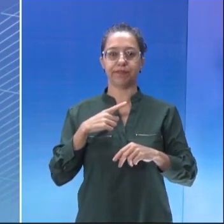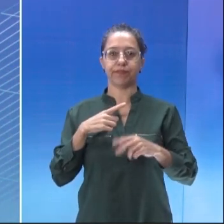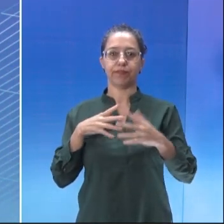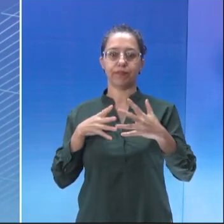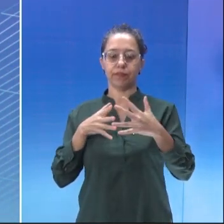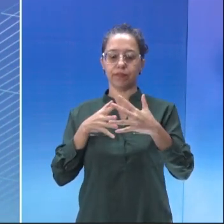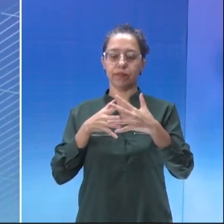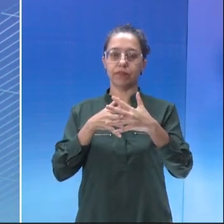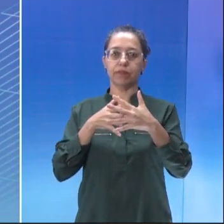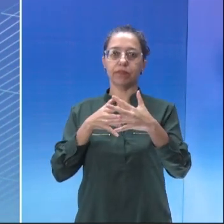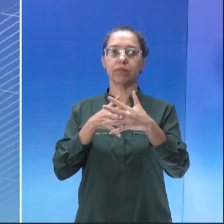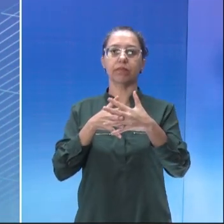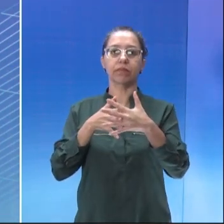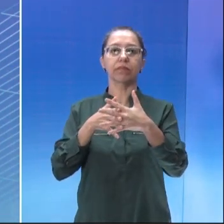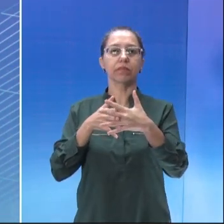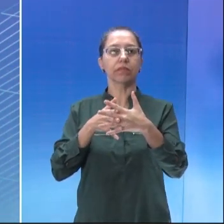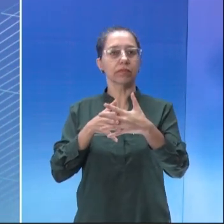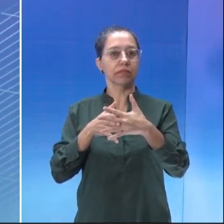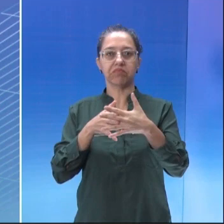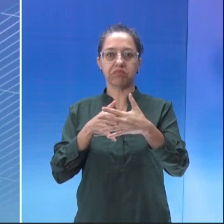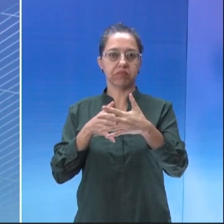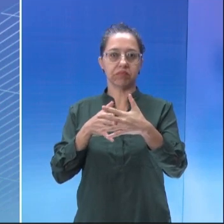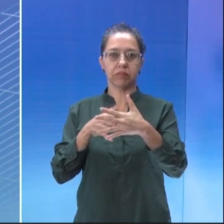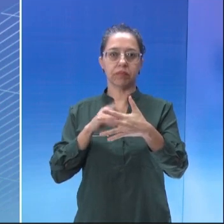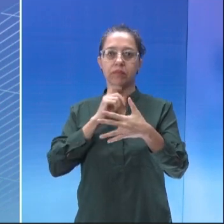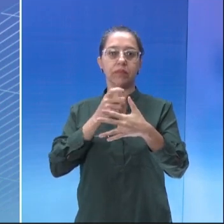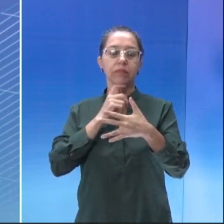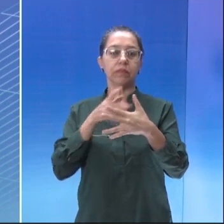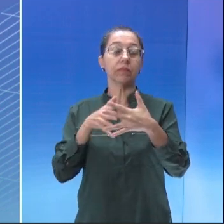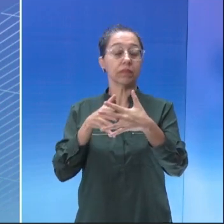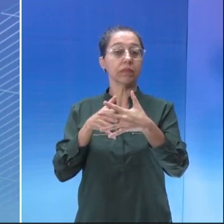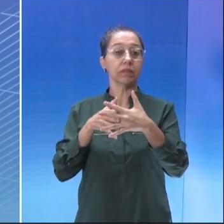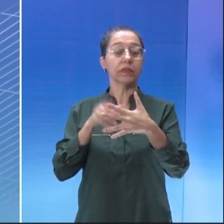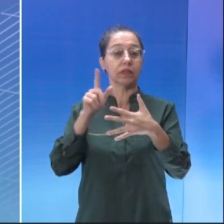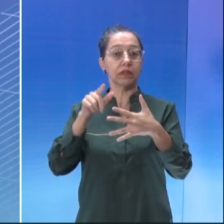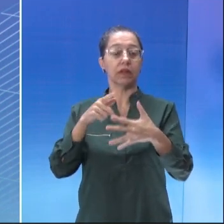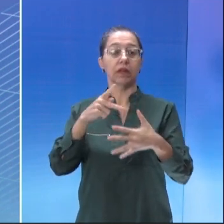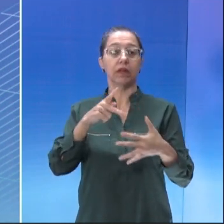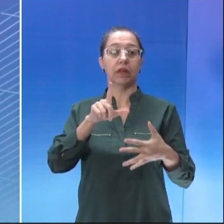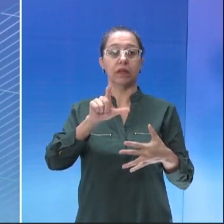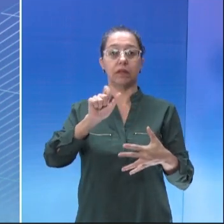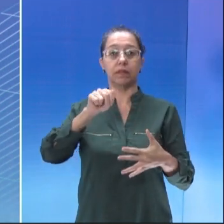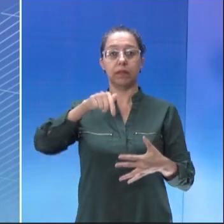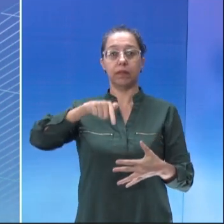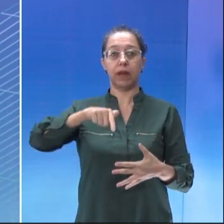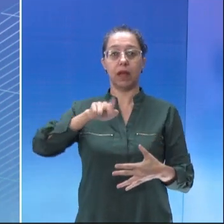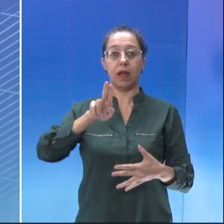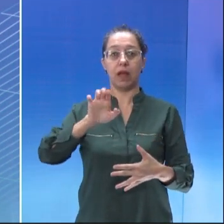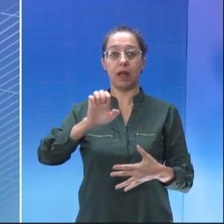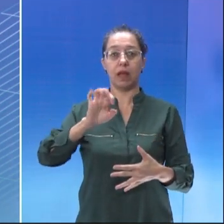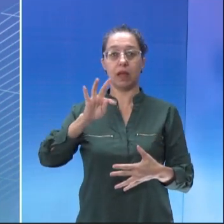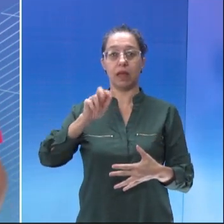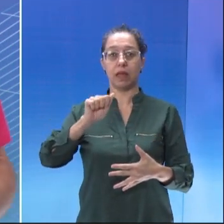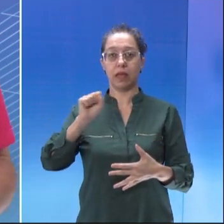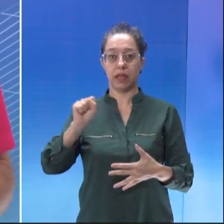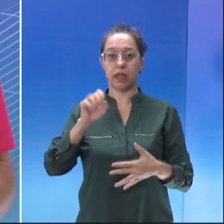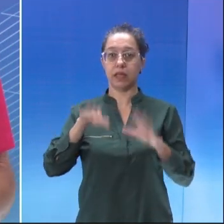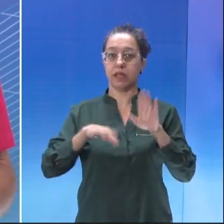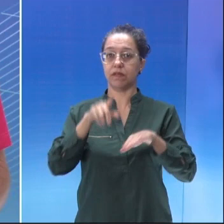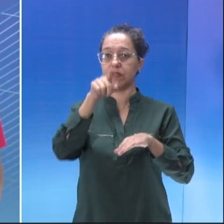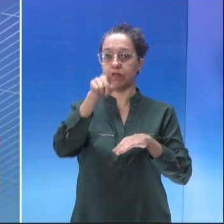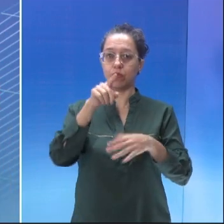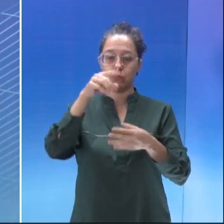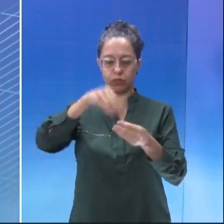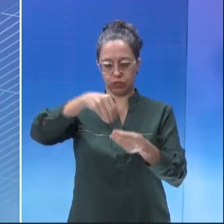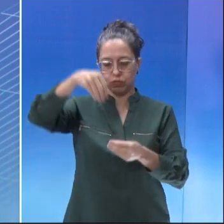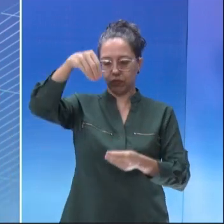Entra em ajuda aí, né, uma substância que vai ajudar aí, que são as plaquetas. Algumas vezes você pode ter olhado aí no exame, no